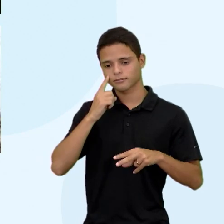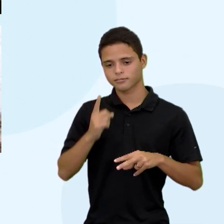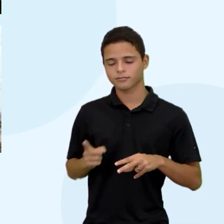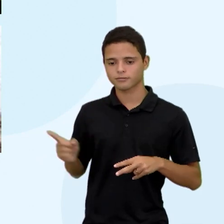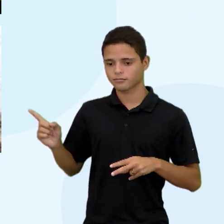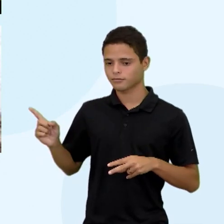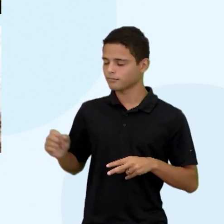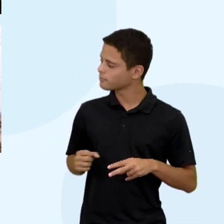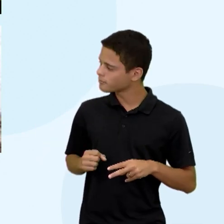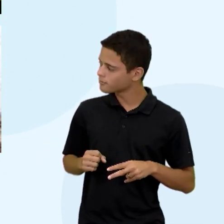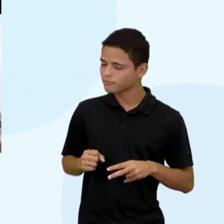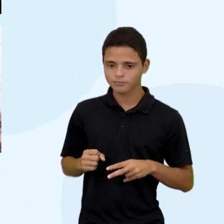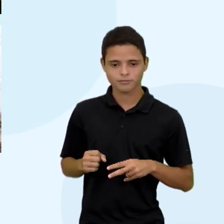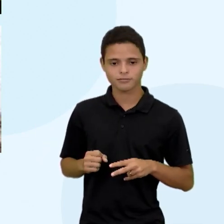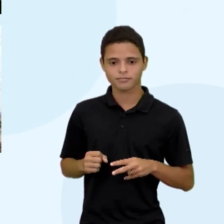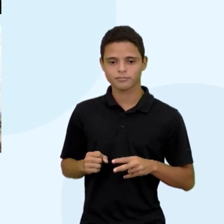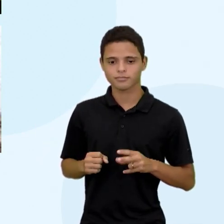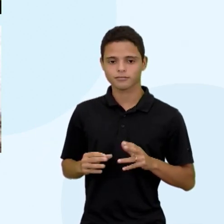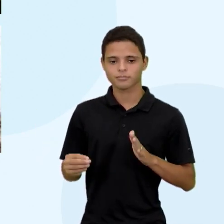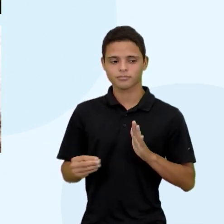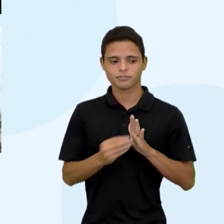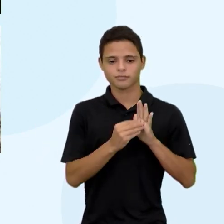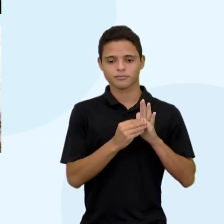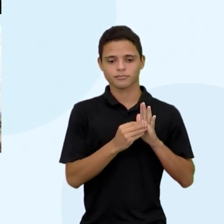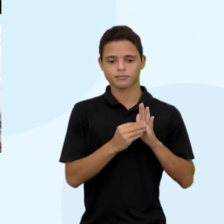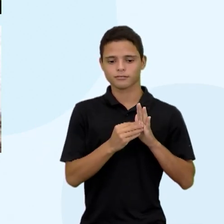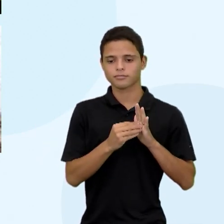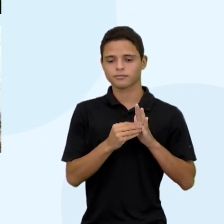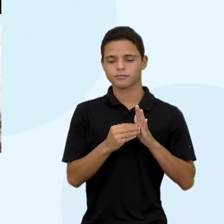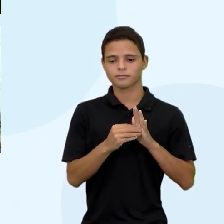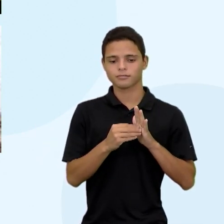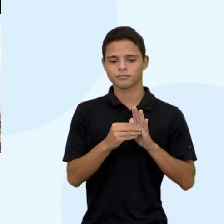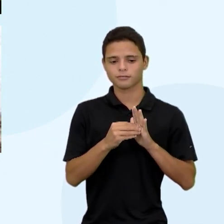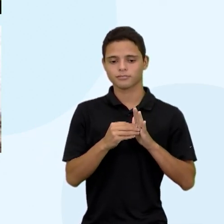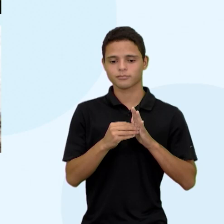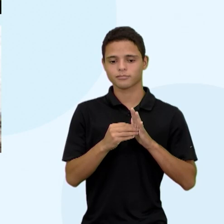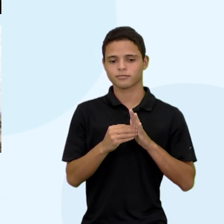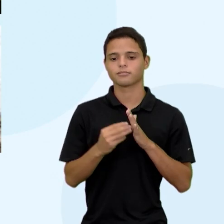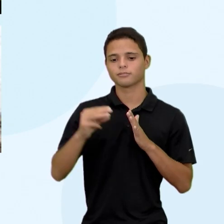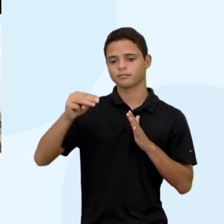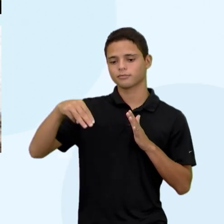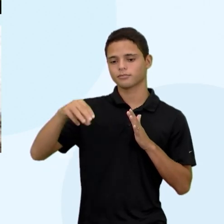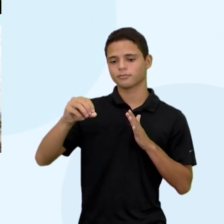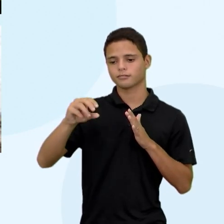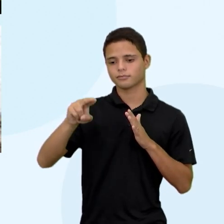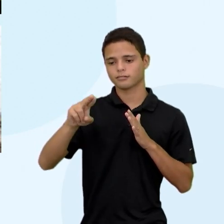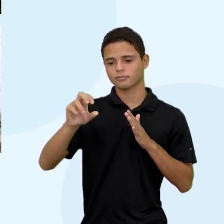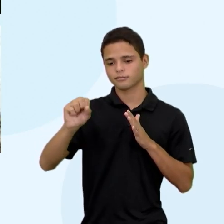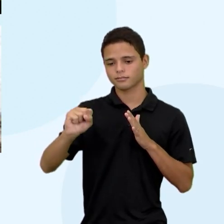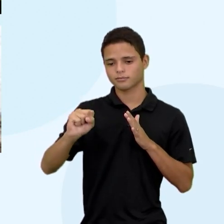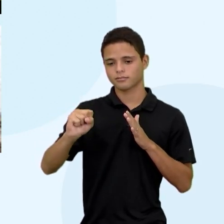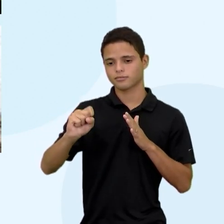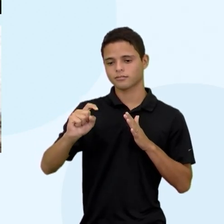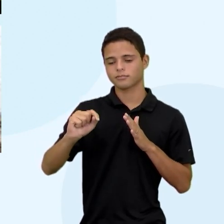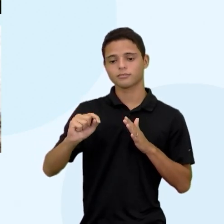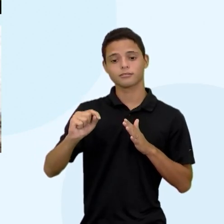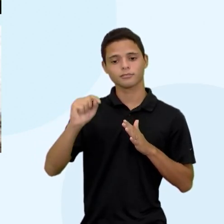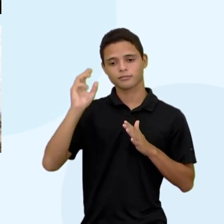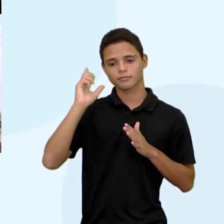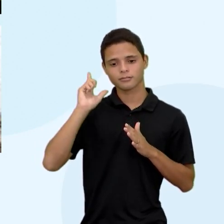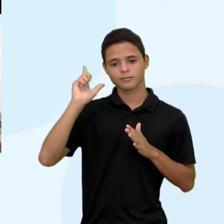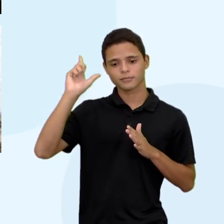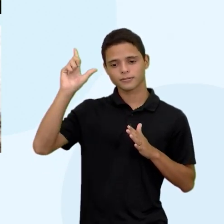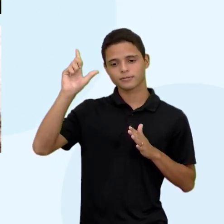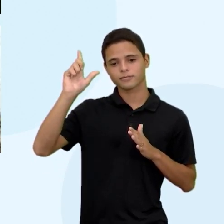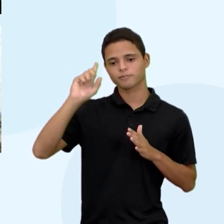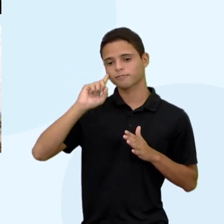fita adesiva, colei mesmo fita adesiva, aquela fita branca, o mouse, para ele poder não ficar derrapando com o pezinho, e ele clicava